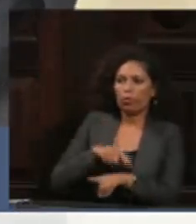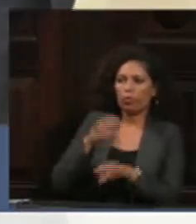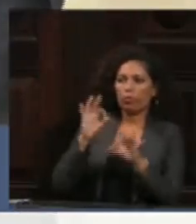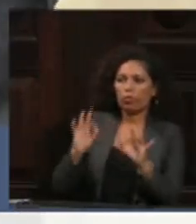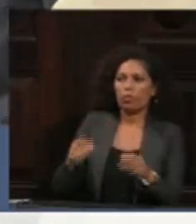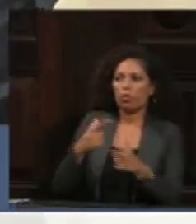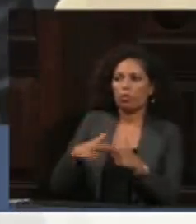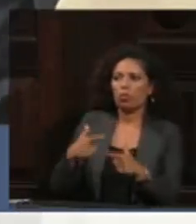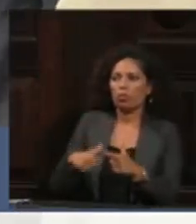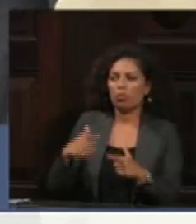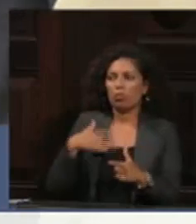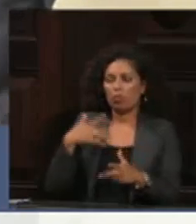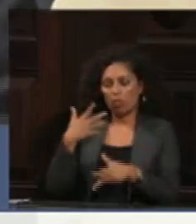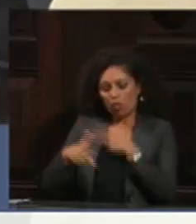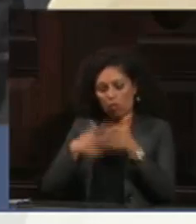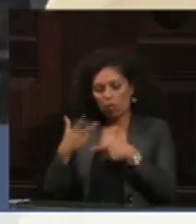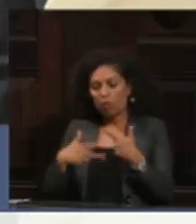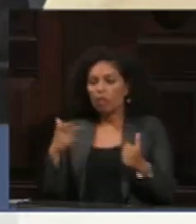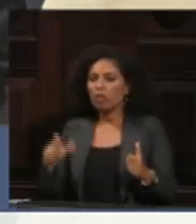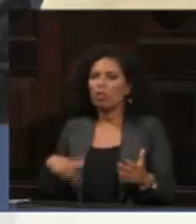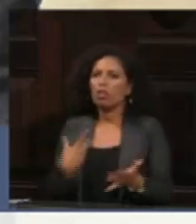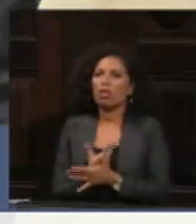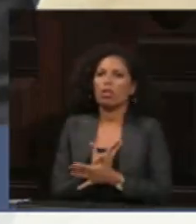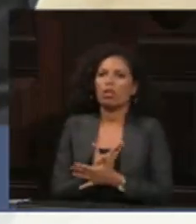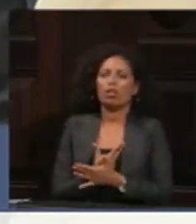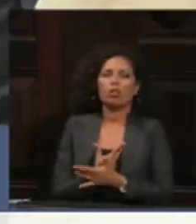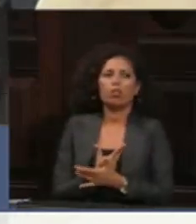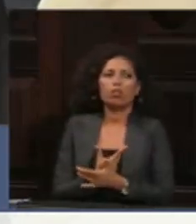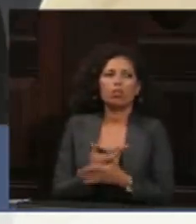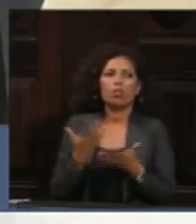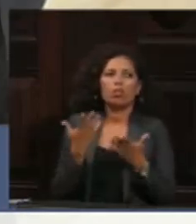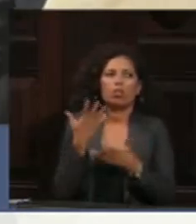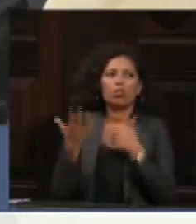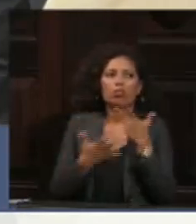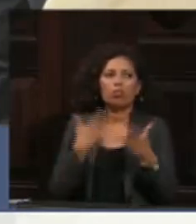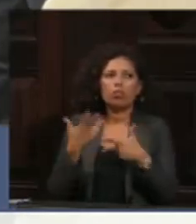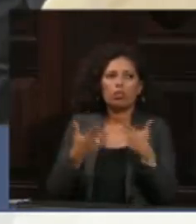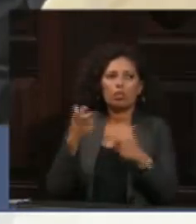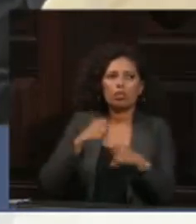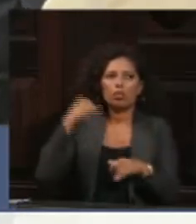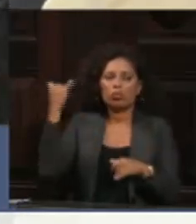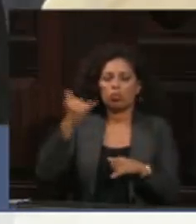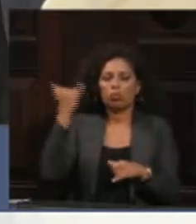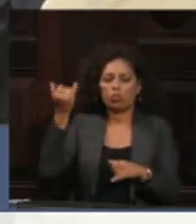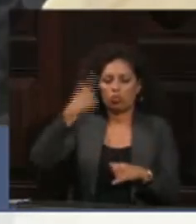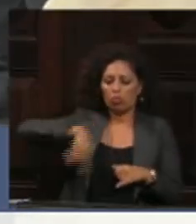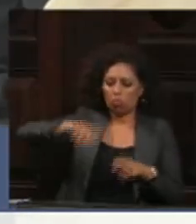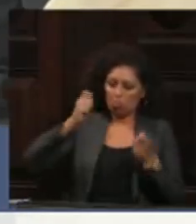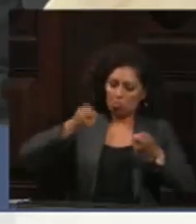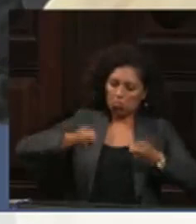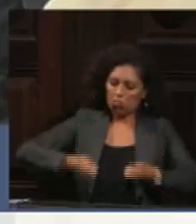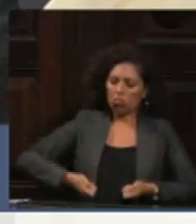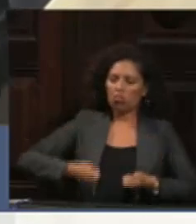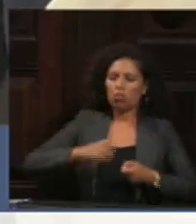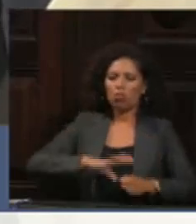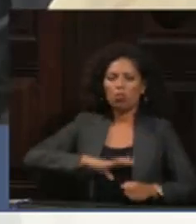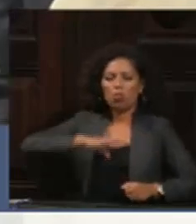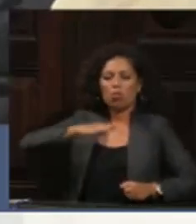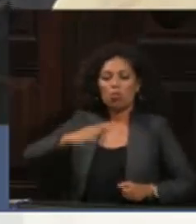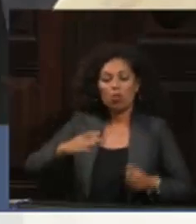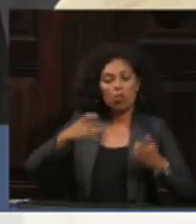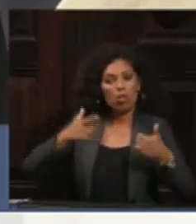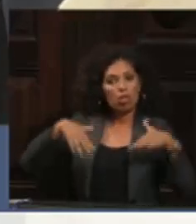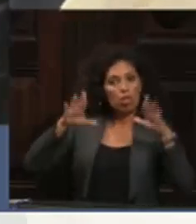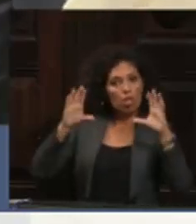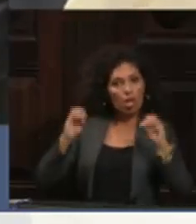eu assumi a tribuna para dizer que aquela prisão era ilegal. Então eu quero aqui dizer da importância de nós termos firmeza, coragem,